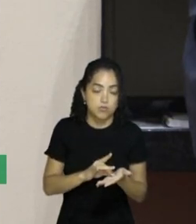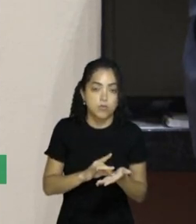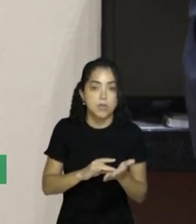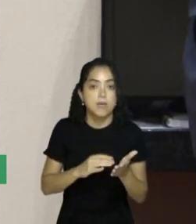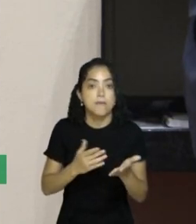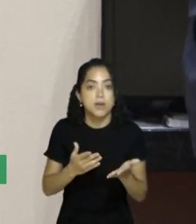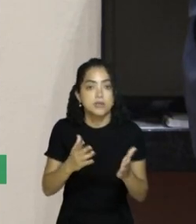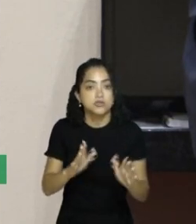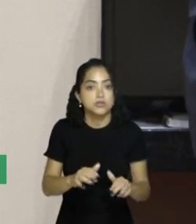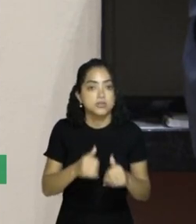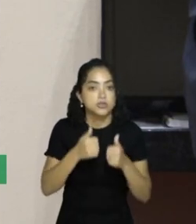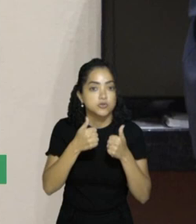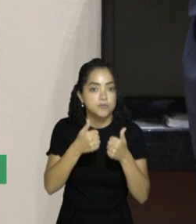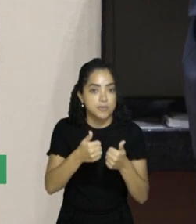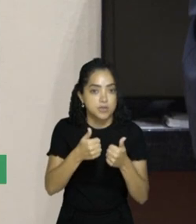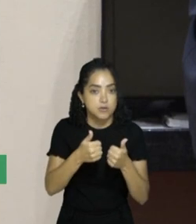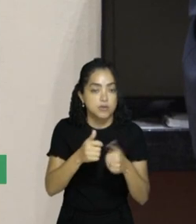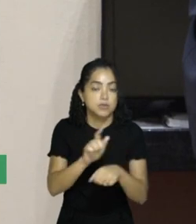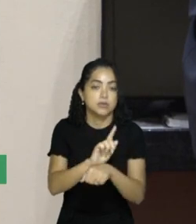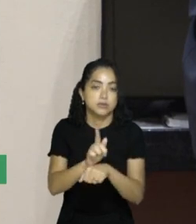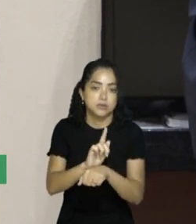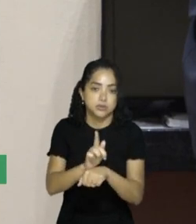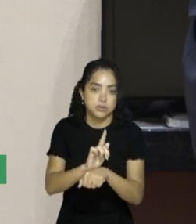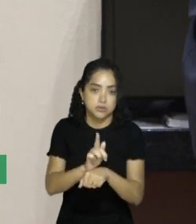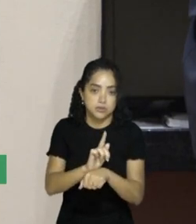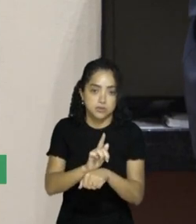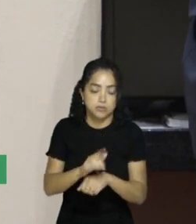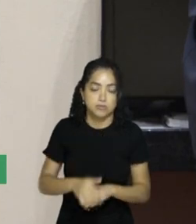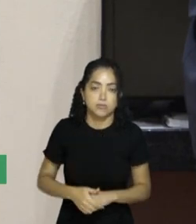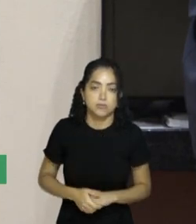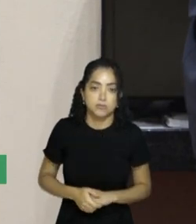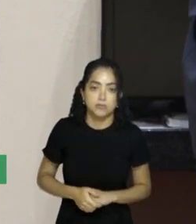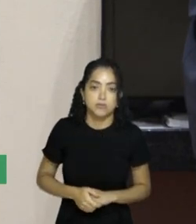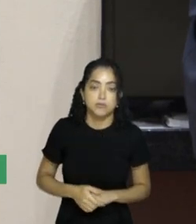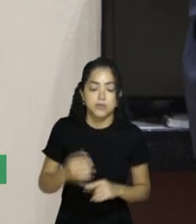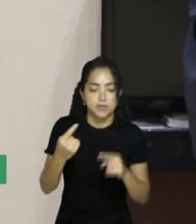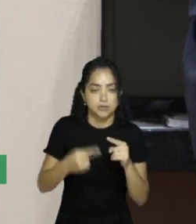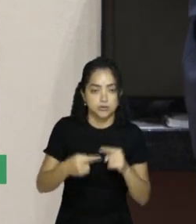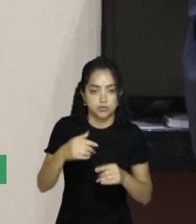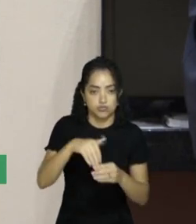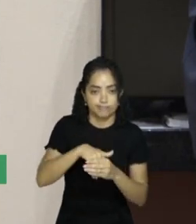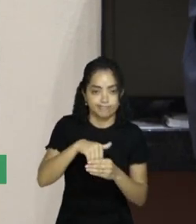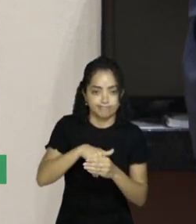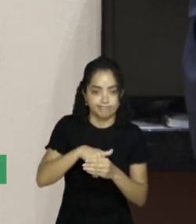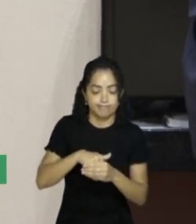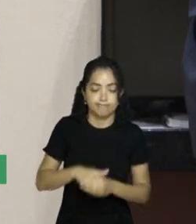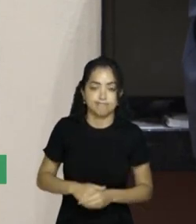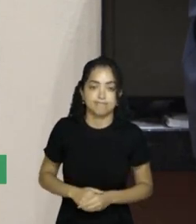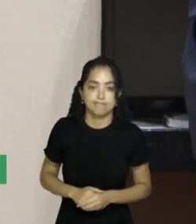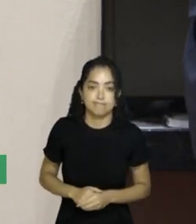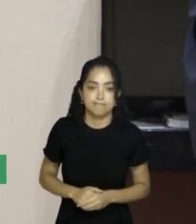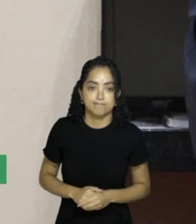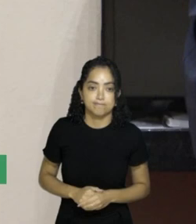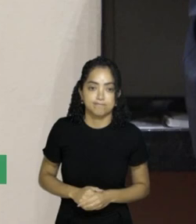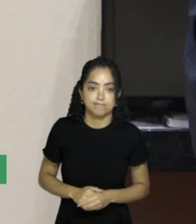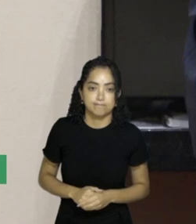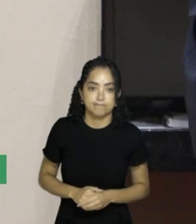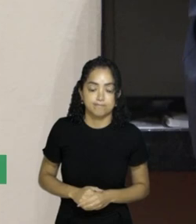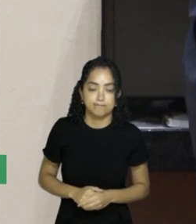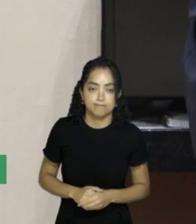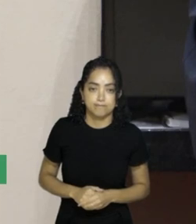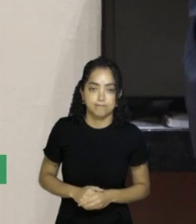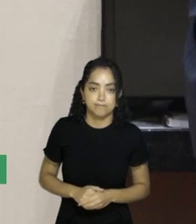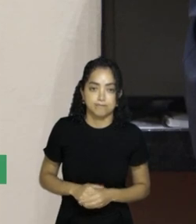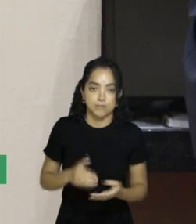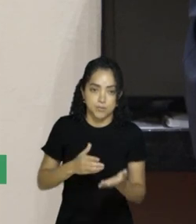de melhorias continuam na gestão em discussão novendo Quem Queira discutir em votação deputados que aprovam permanece como se encontra